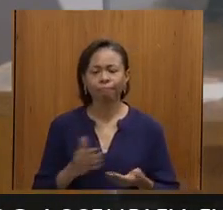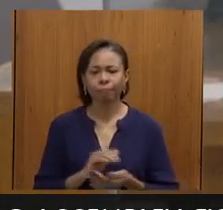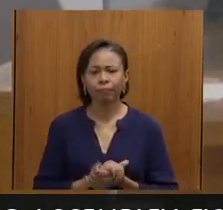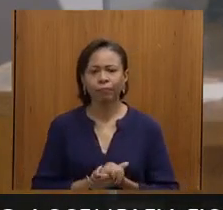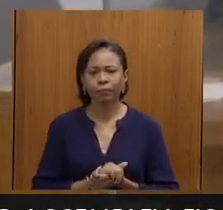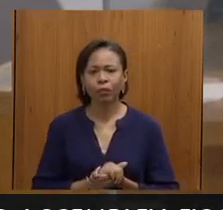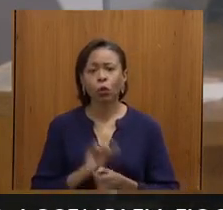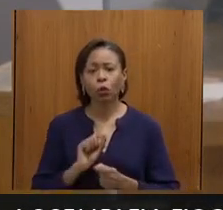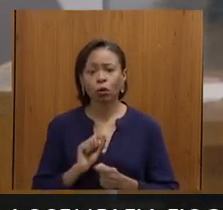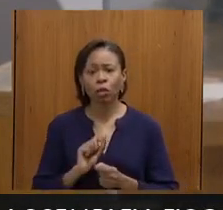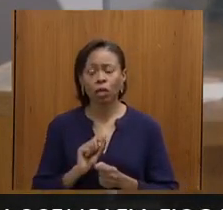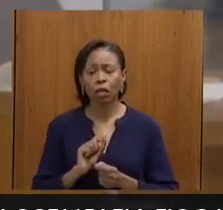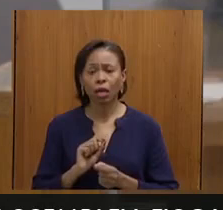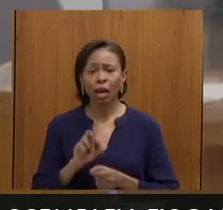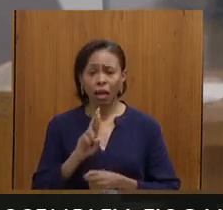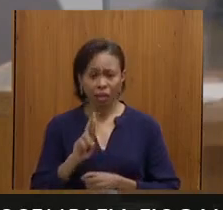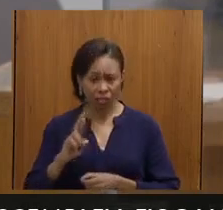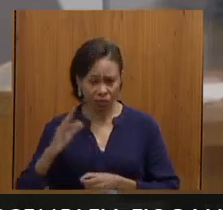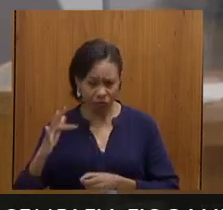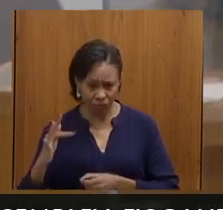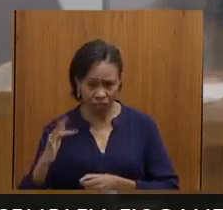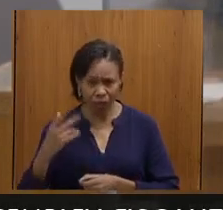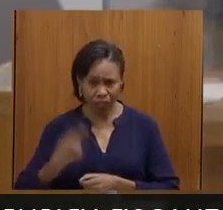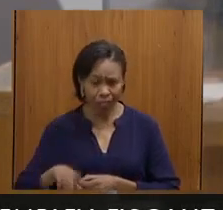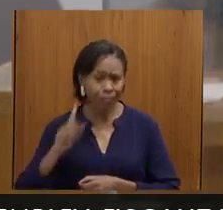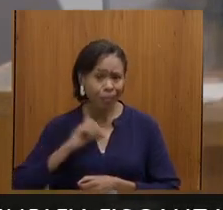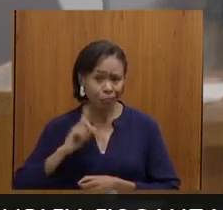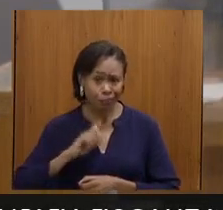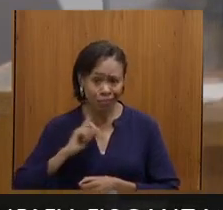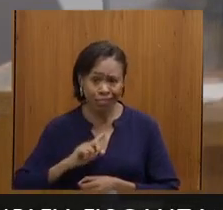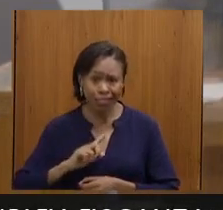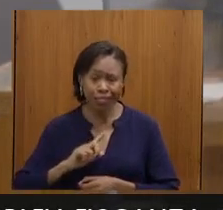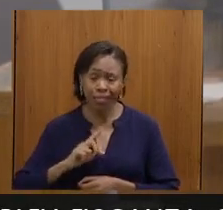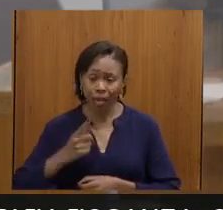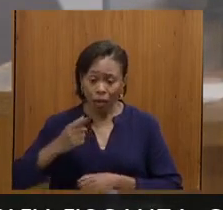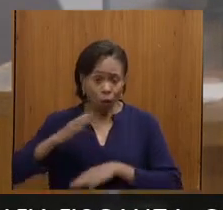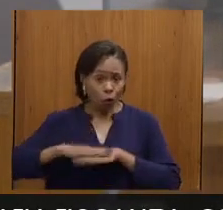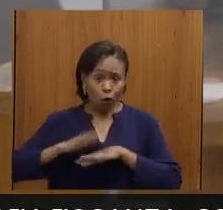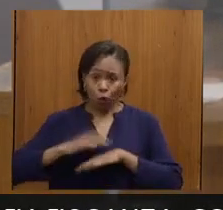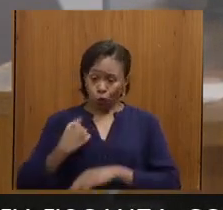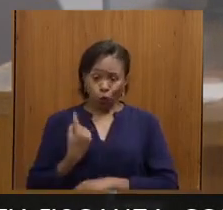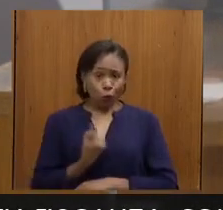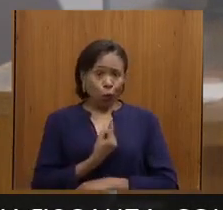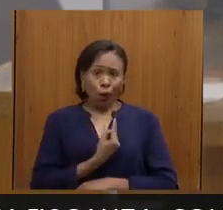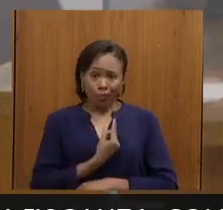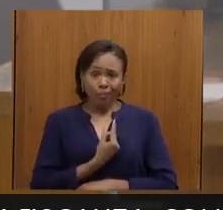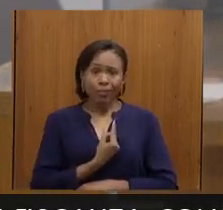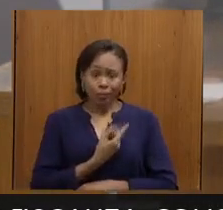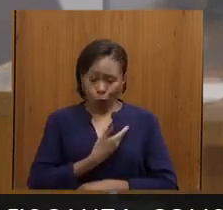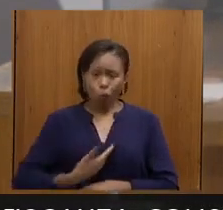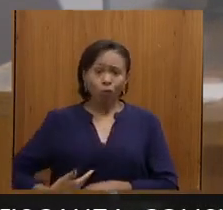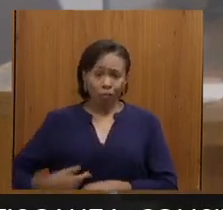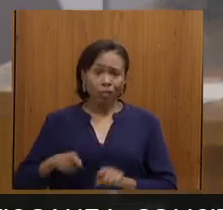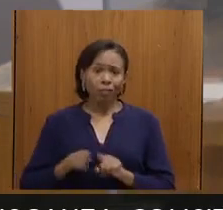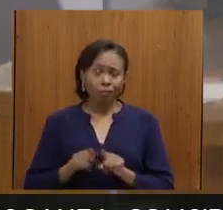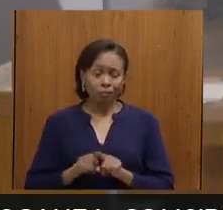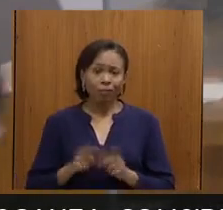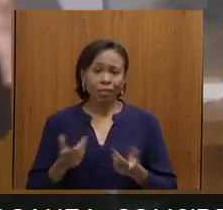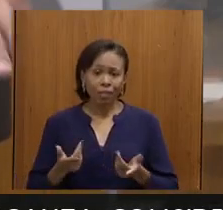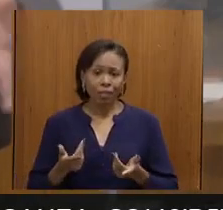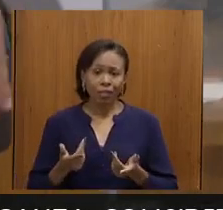a recuperação fiscal do Estado de Minas Gerais é a nossa recuperação, de todos nós, e aí não só